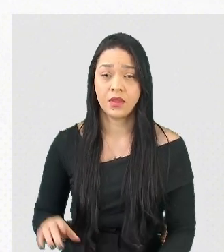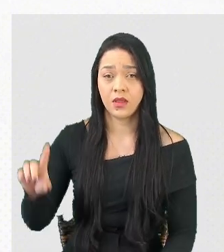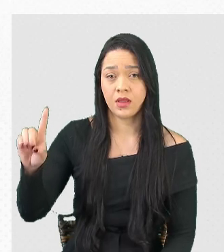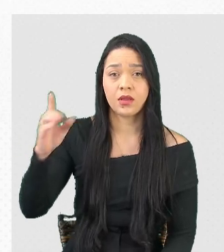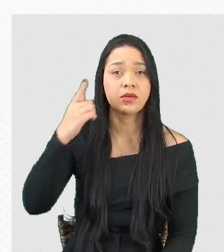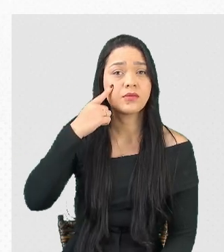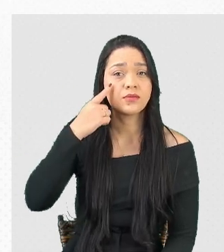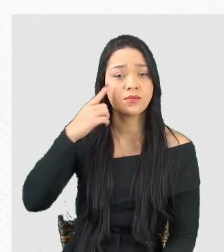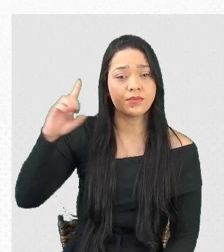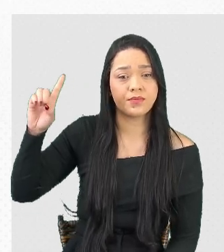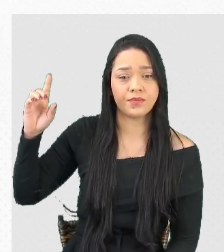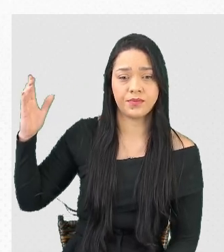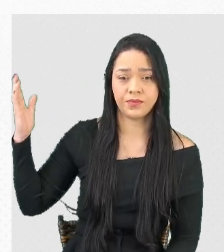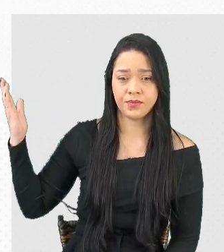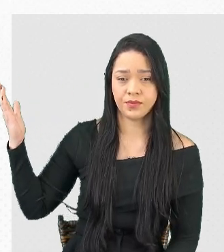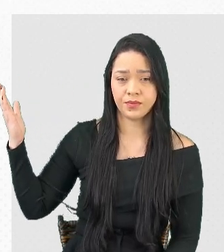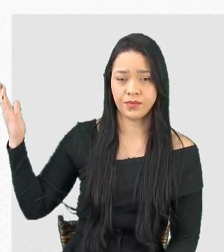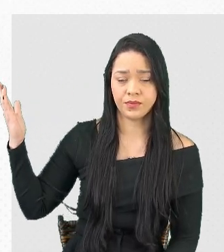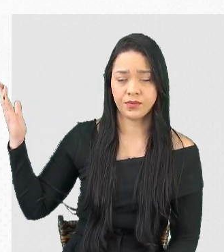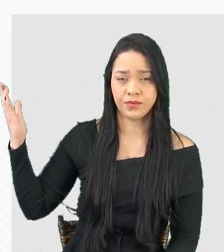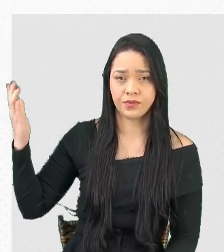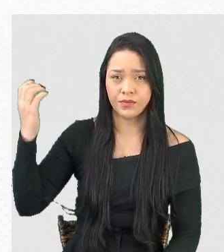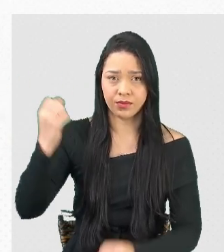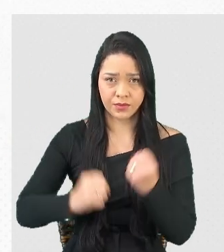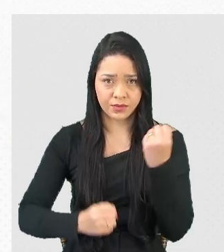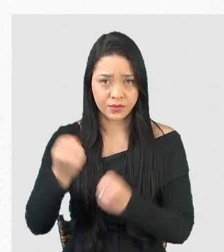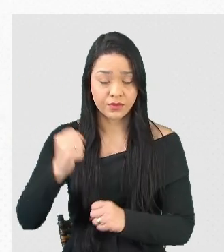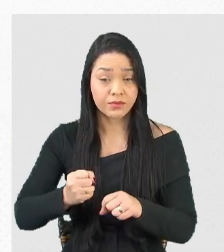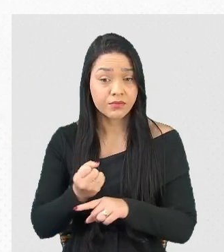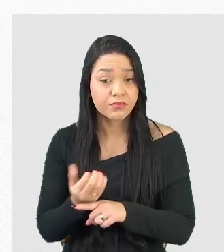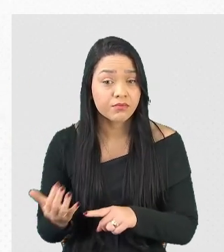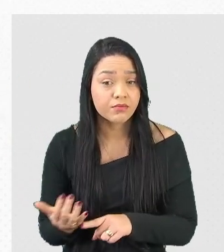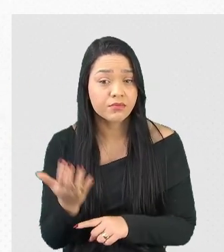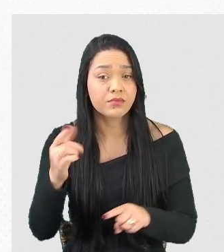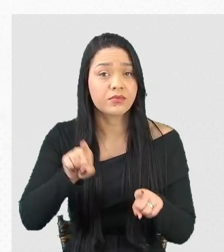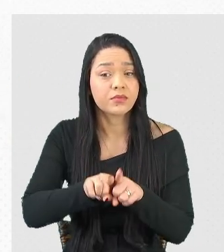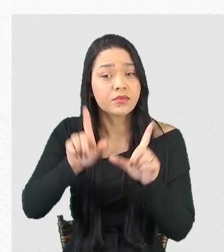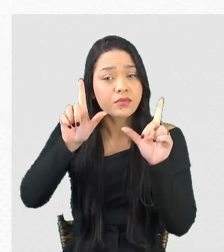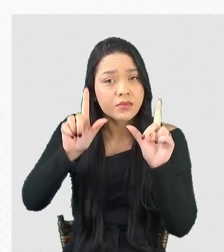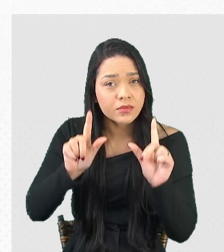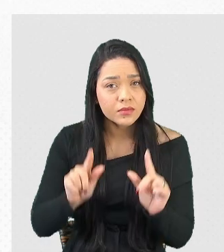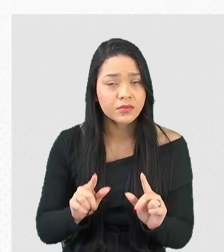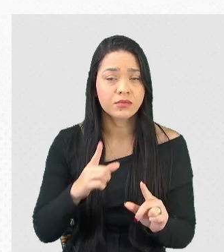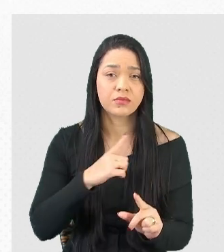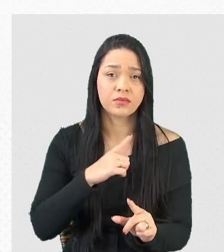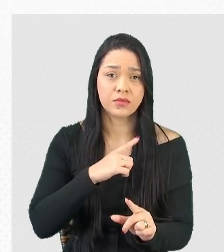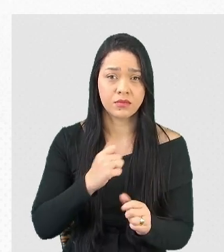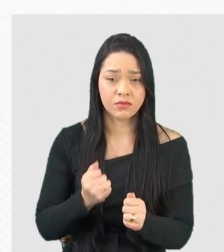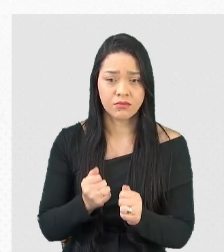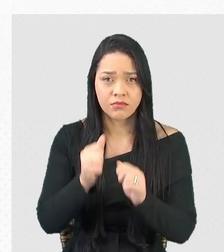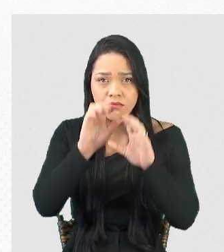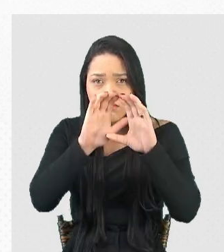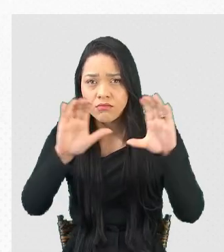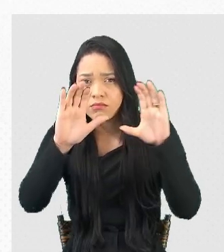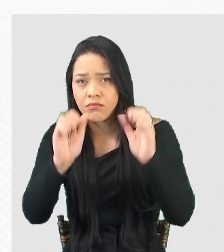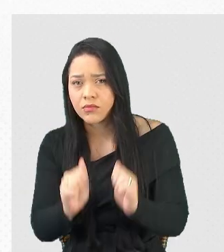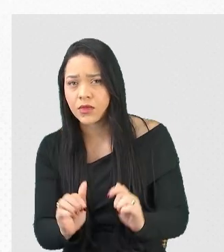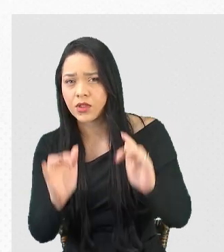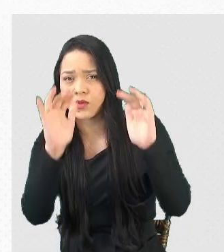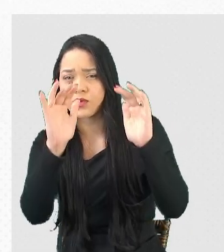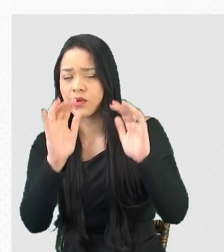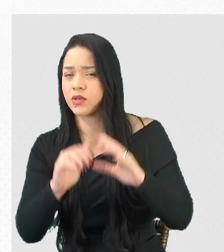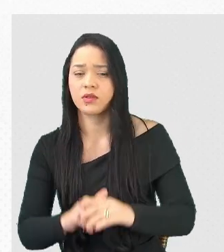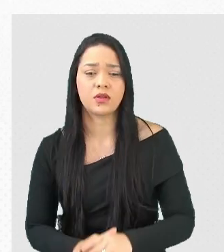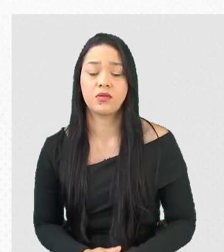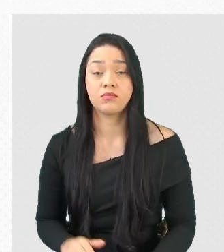gás natural e redução da umidade atmosférica. Também não, né, gente? Letra E, industrial,